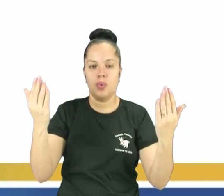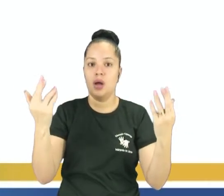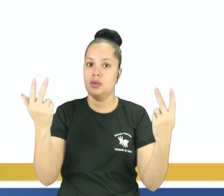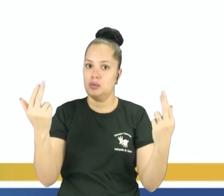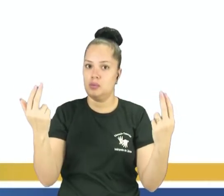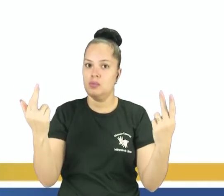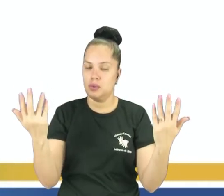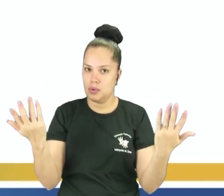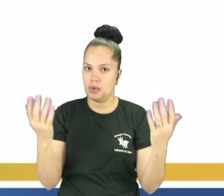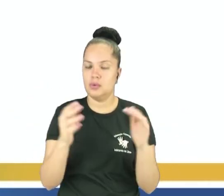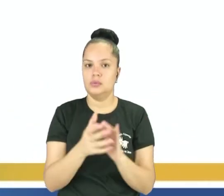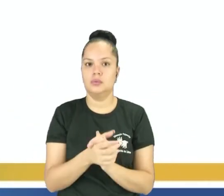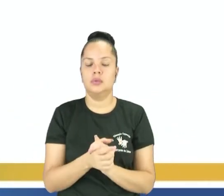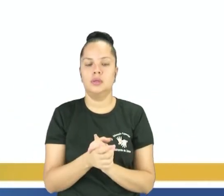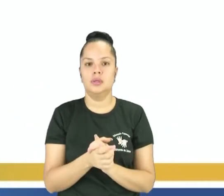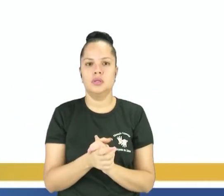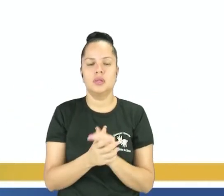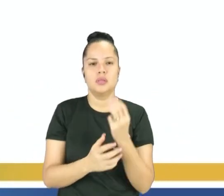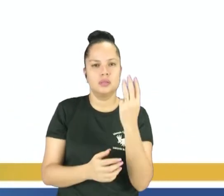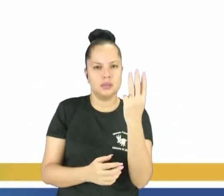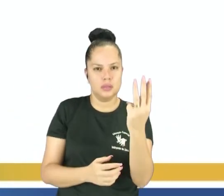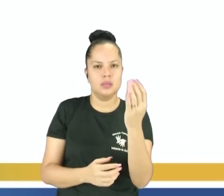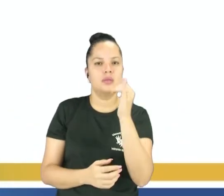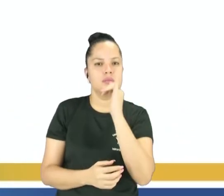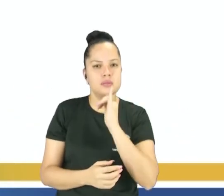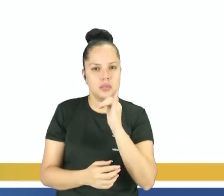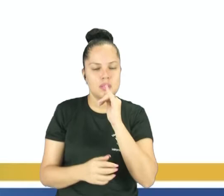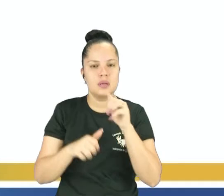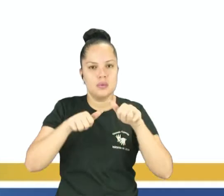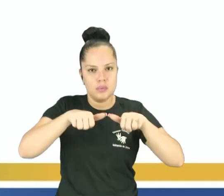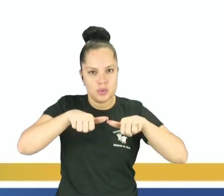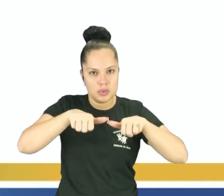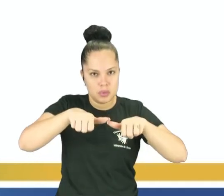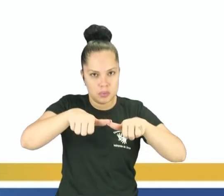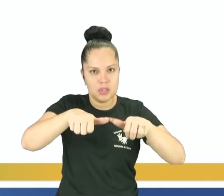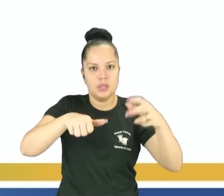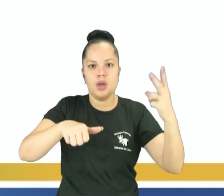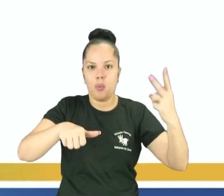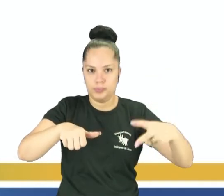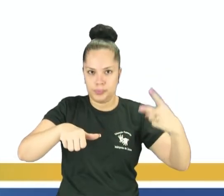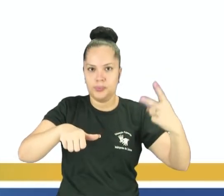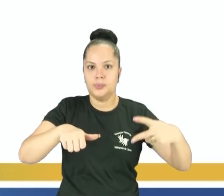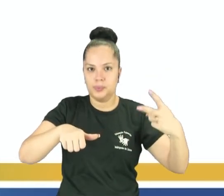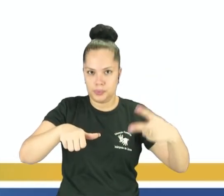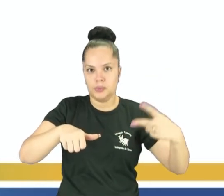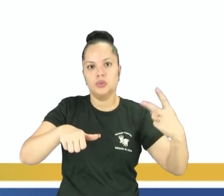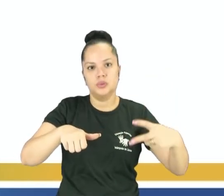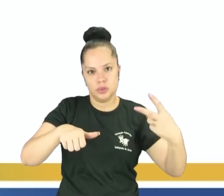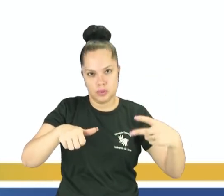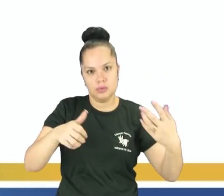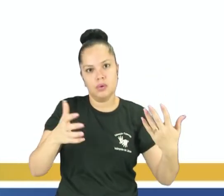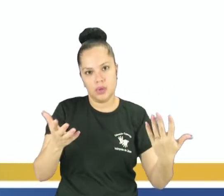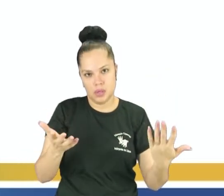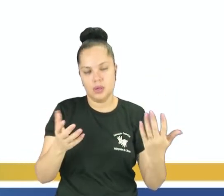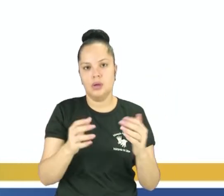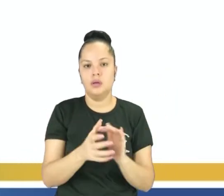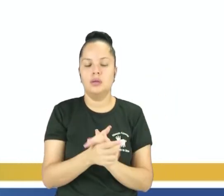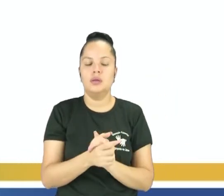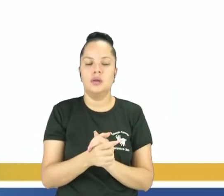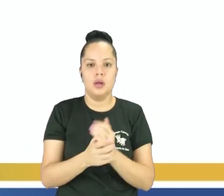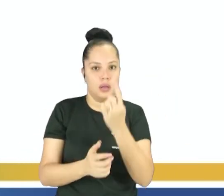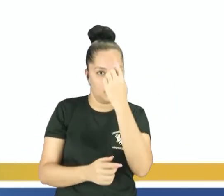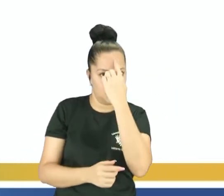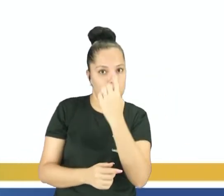Gente, esses três tipos de simetria, eles preservam as imagens. Ou seja, obtêm imagens entre aspas,